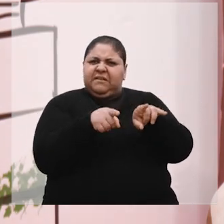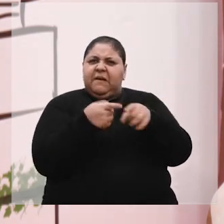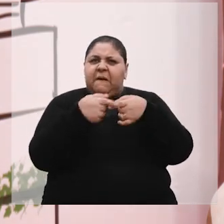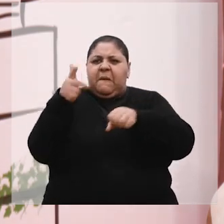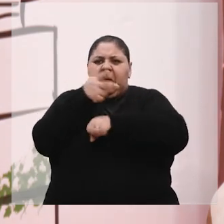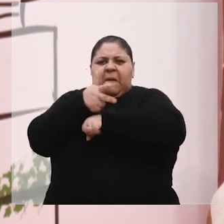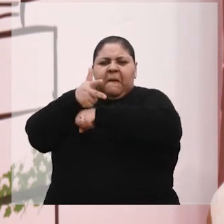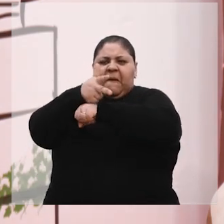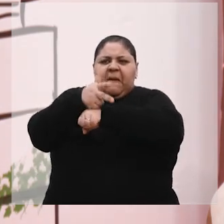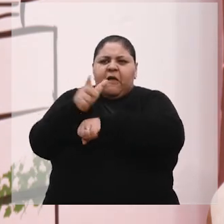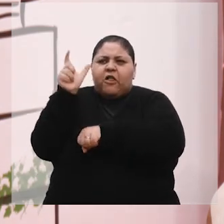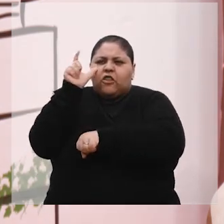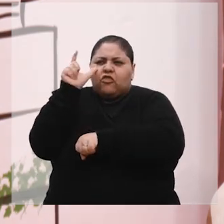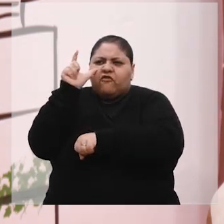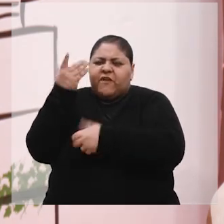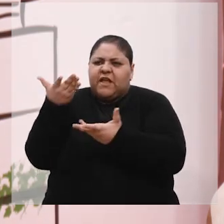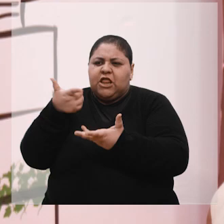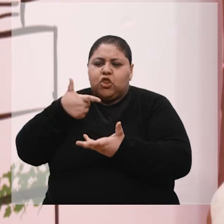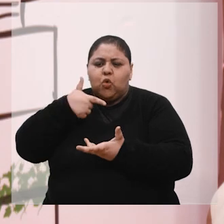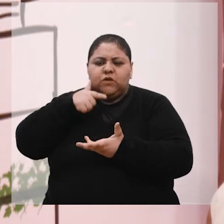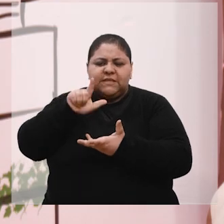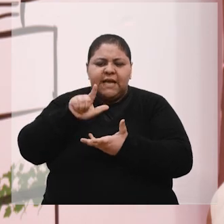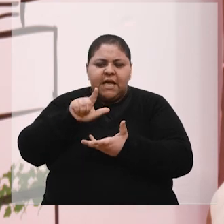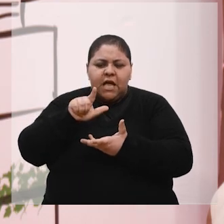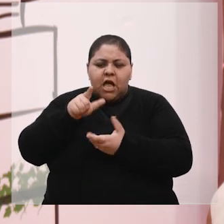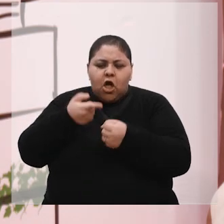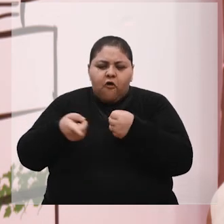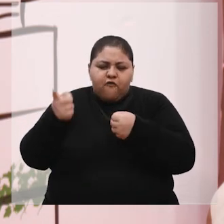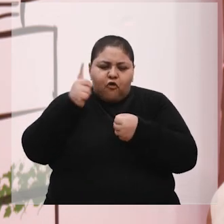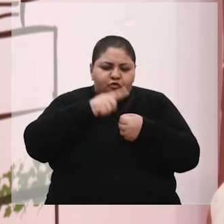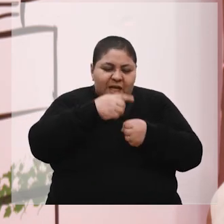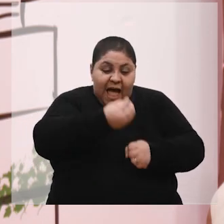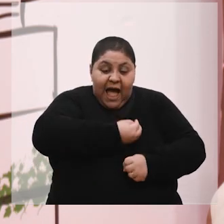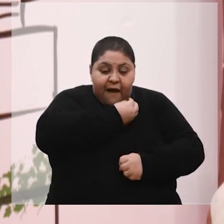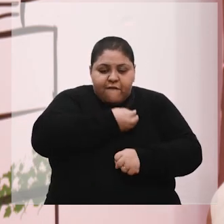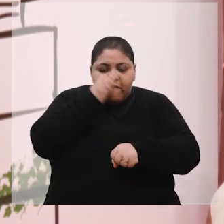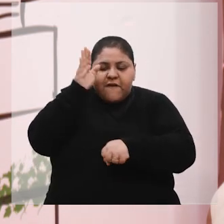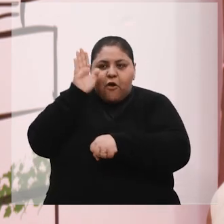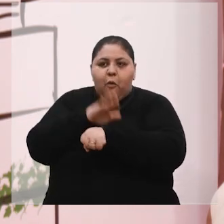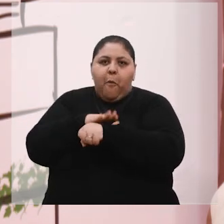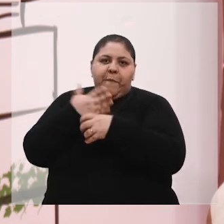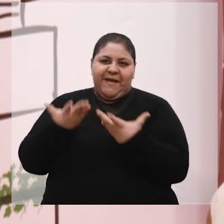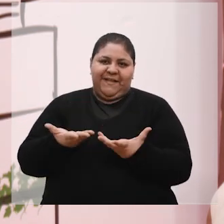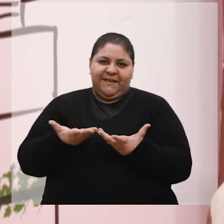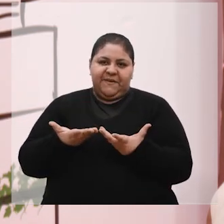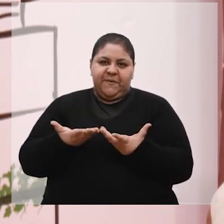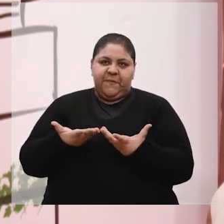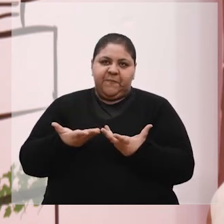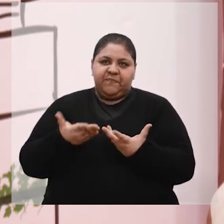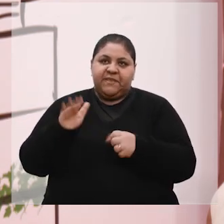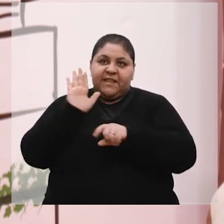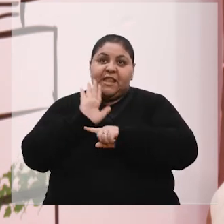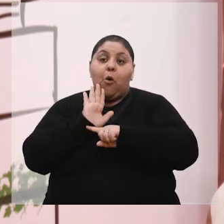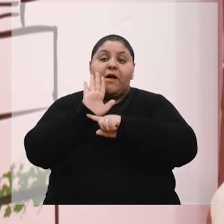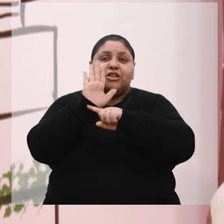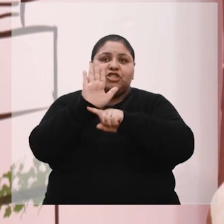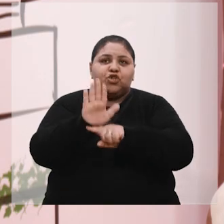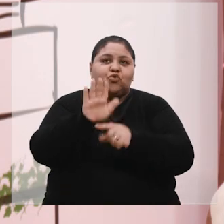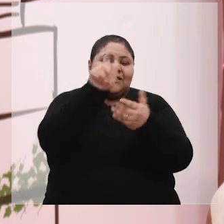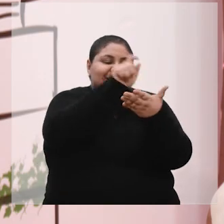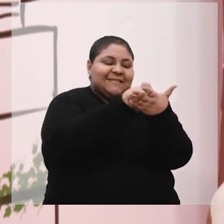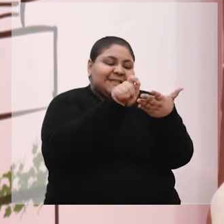quando tu assiste ele, tu consegue voltar a viver aquele momento, exatamente. Então ajuda na hora que tu vai